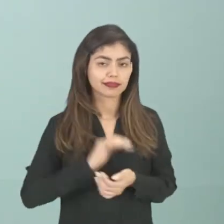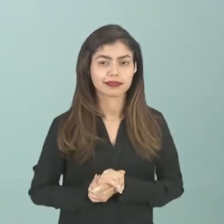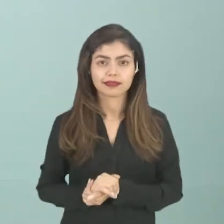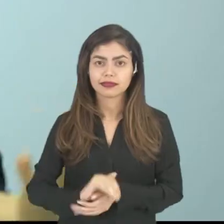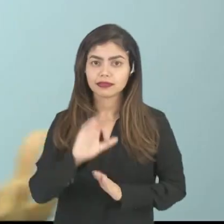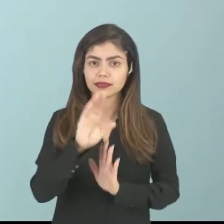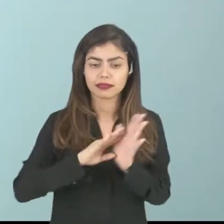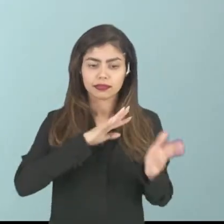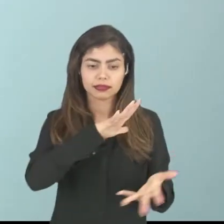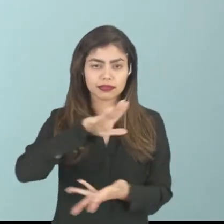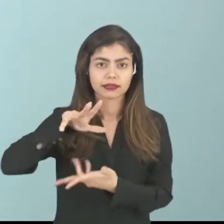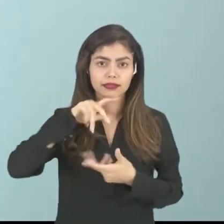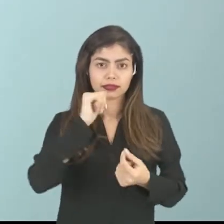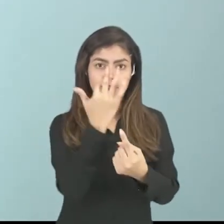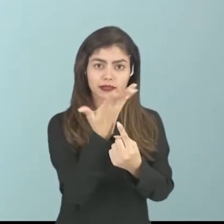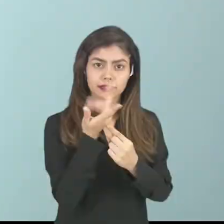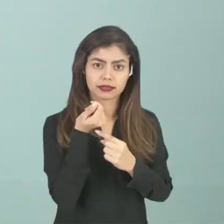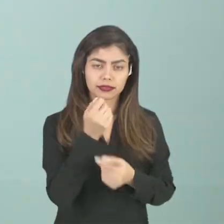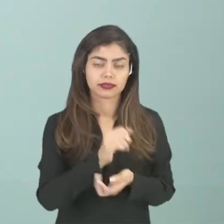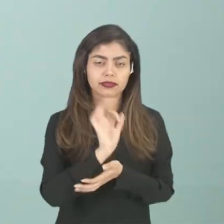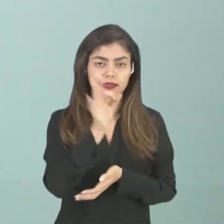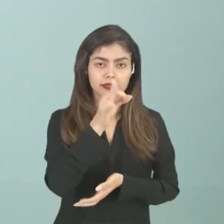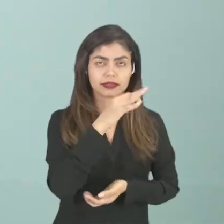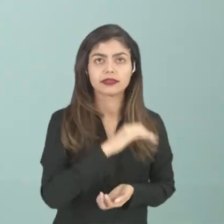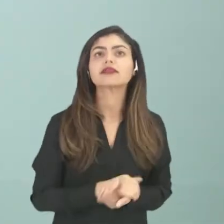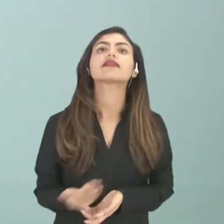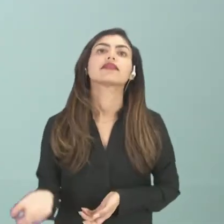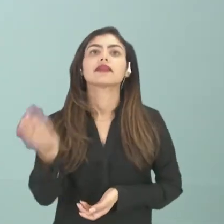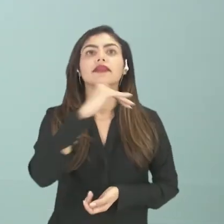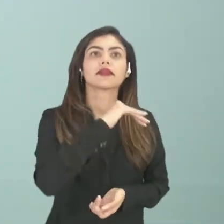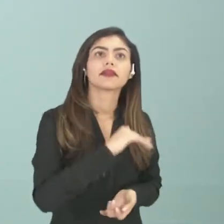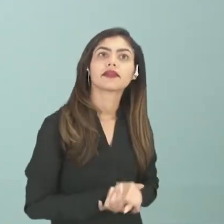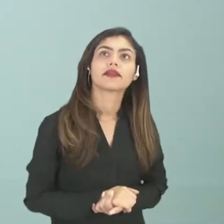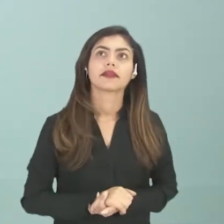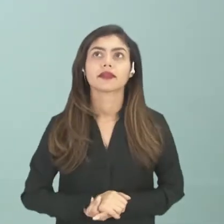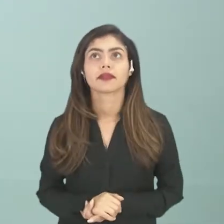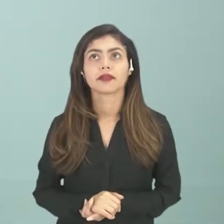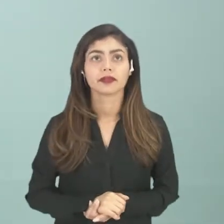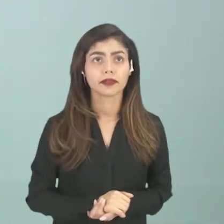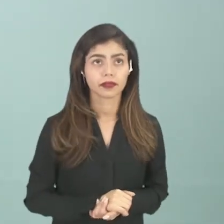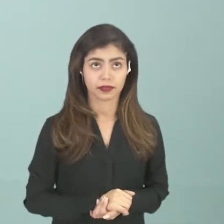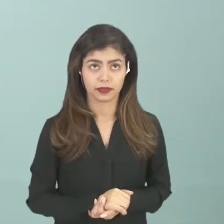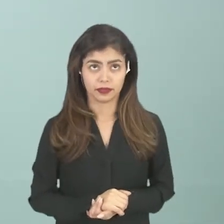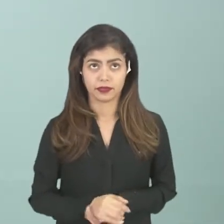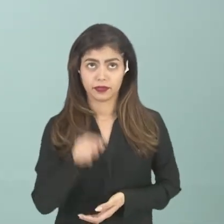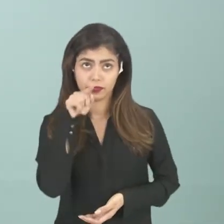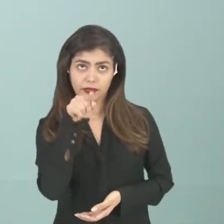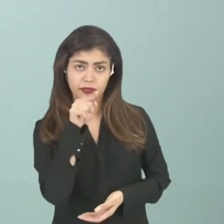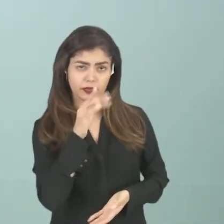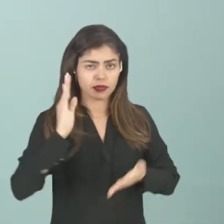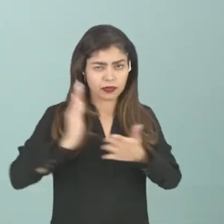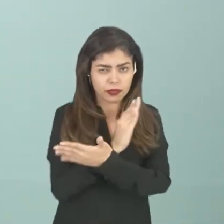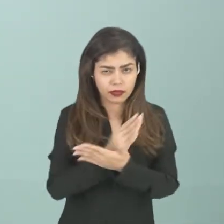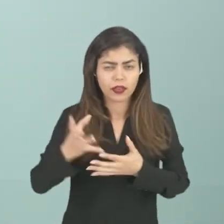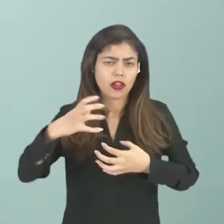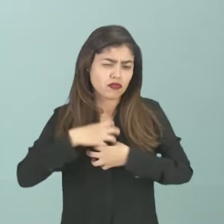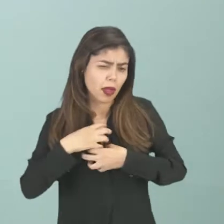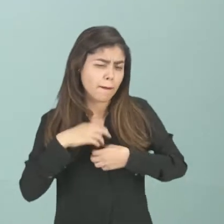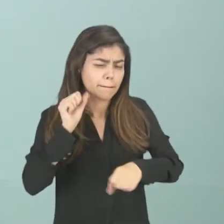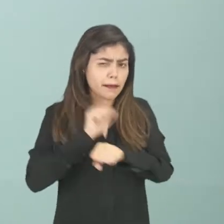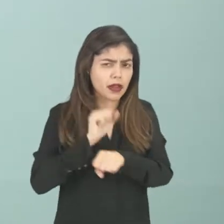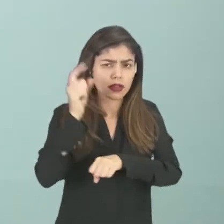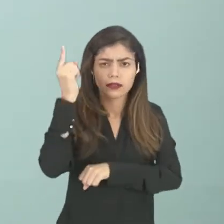nesse mundo, né, das artes, certinho? Então, vamos lá. Bem, você em algum momento já parou